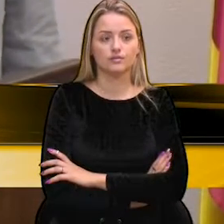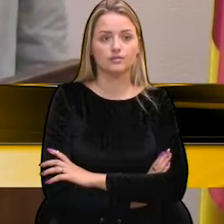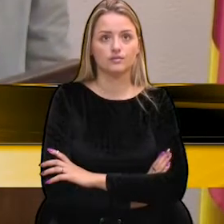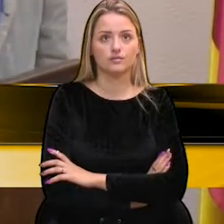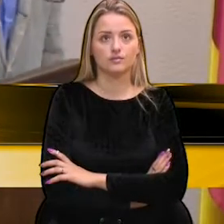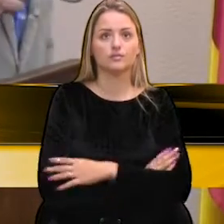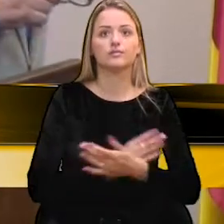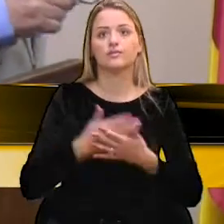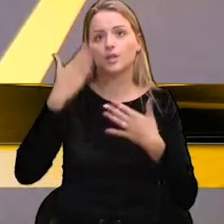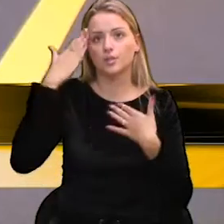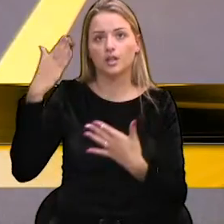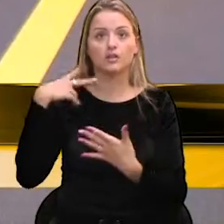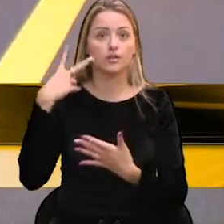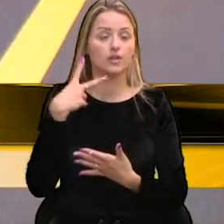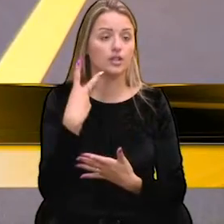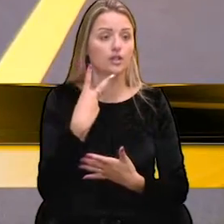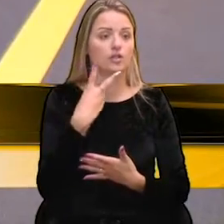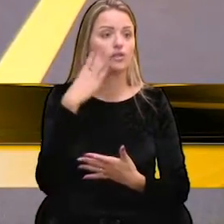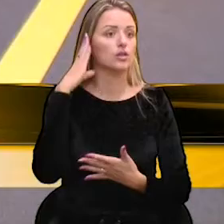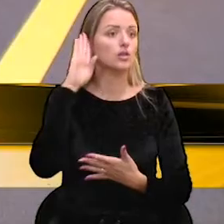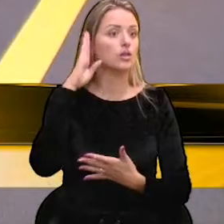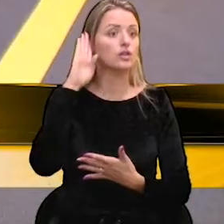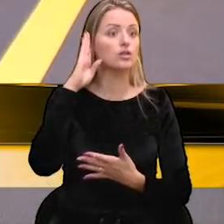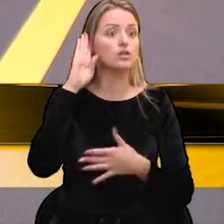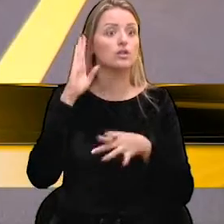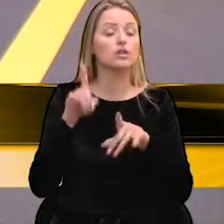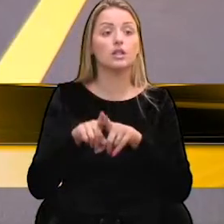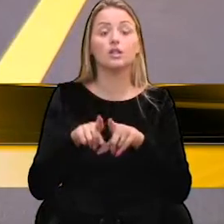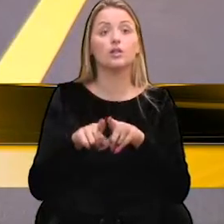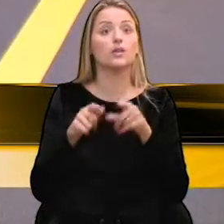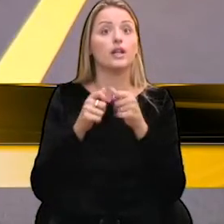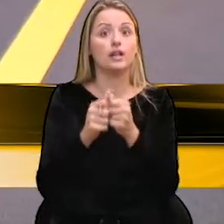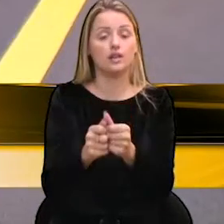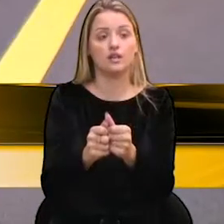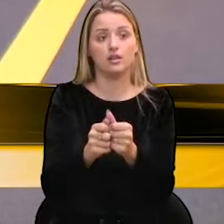Muito obrigado, vereador Tomé. Próximo inscrito, vereador Gustavo Toigo.